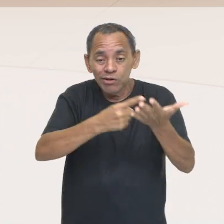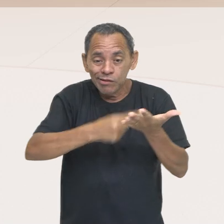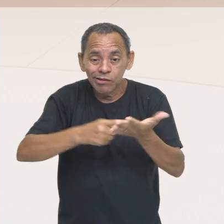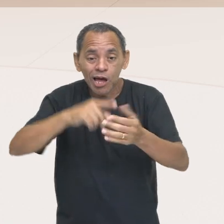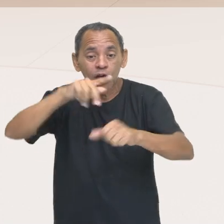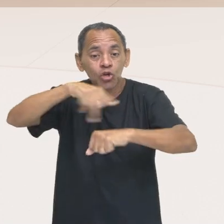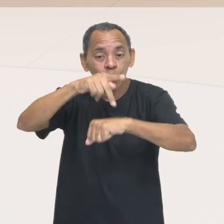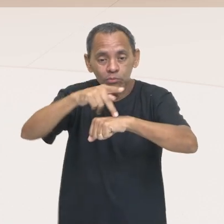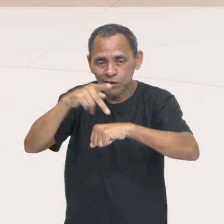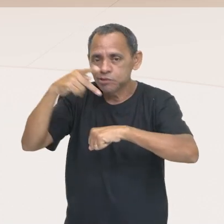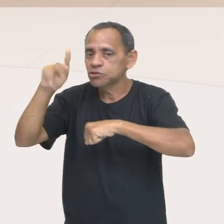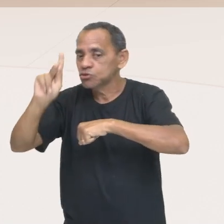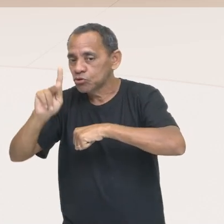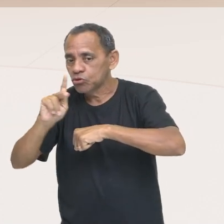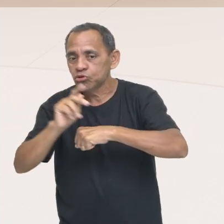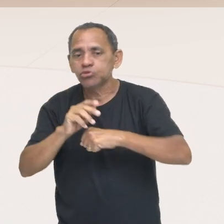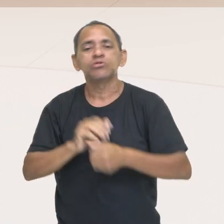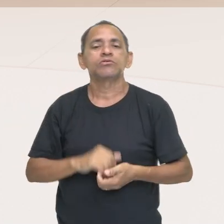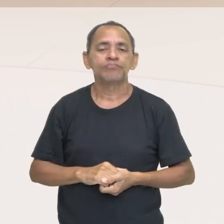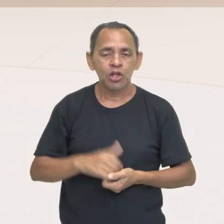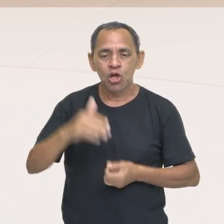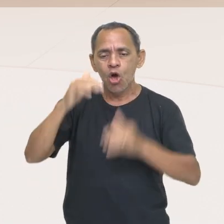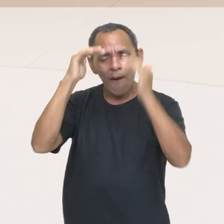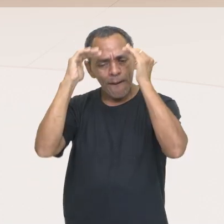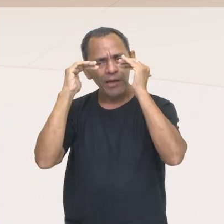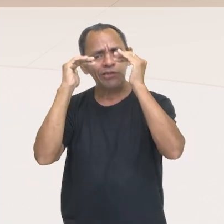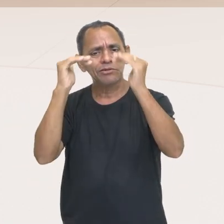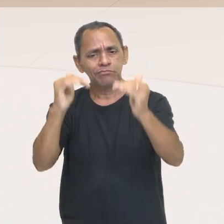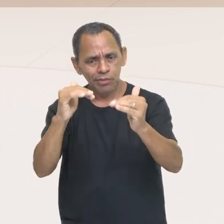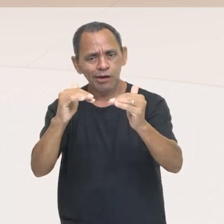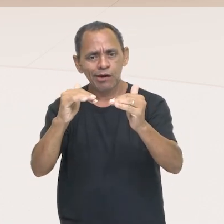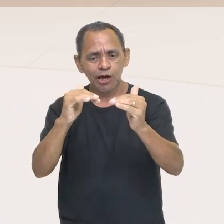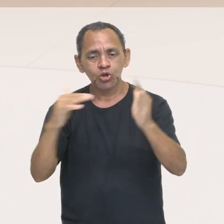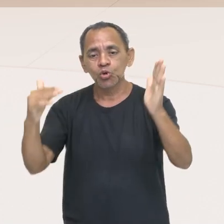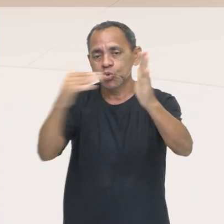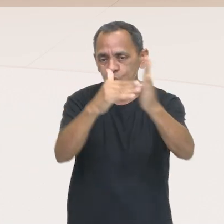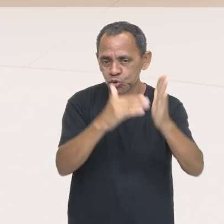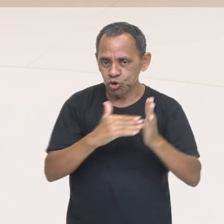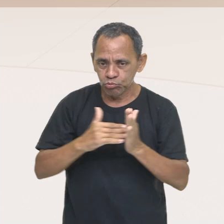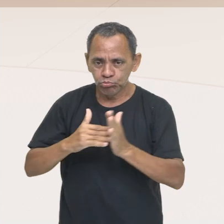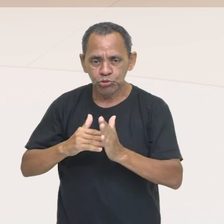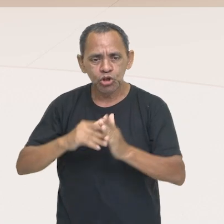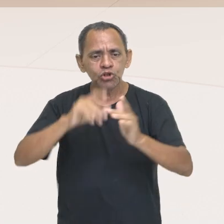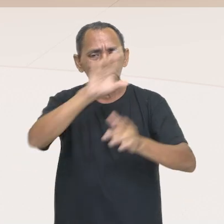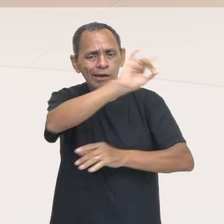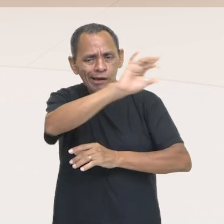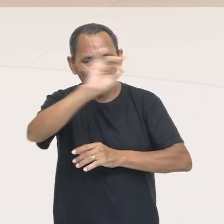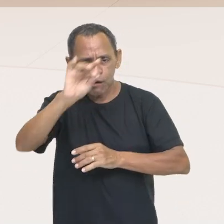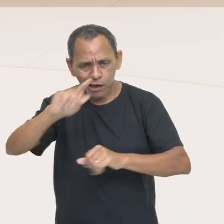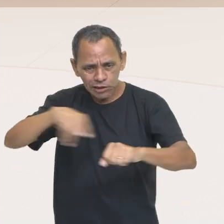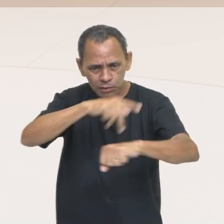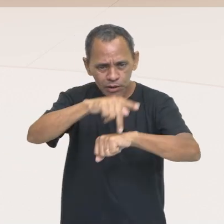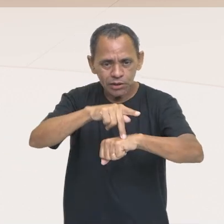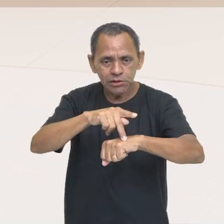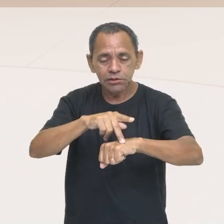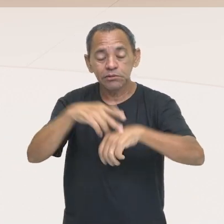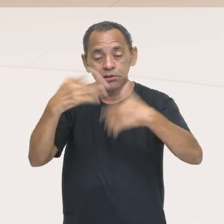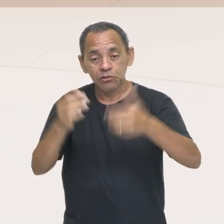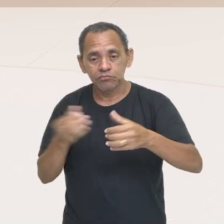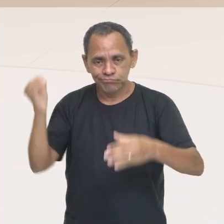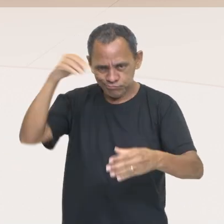de respeito, né, aos limites de cada país. Então, né, dentro desse período